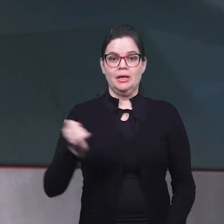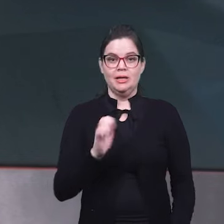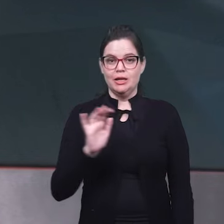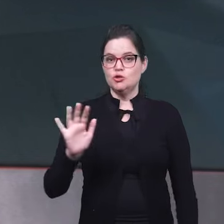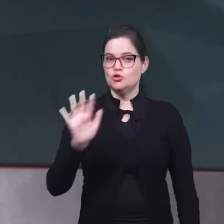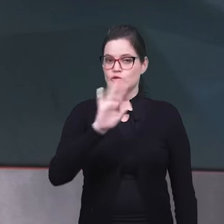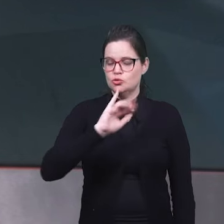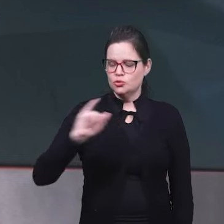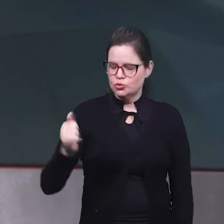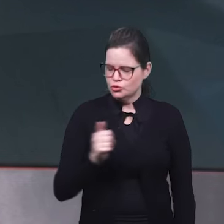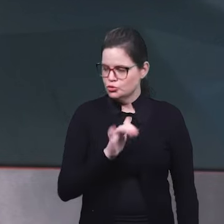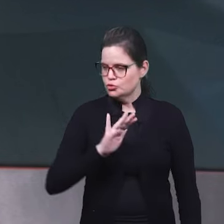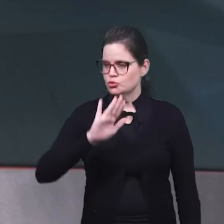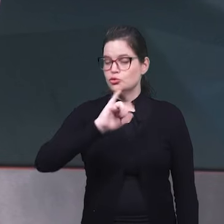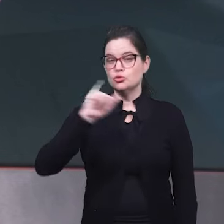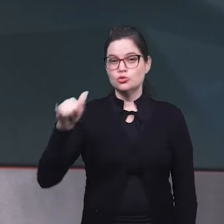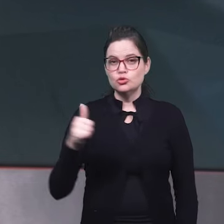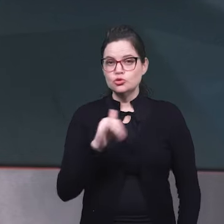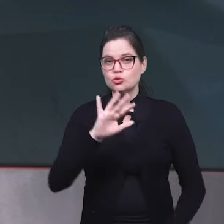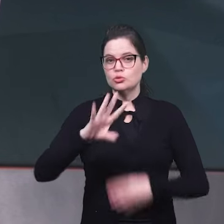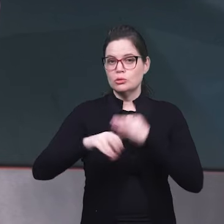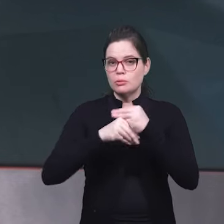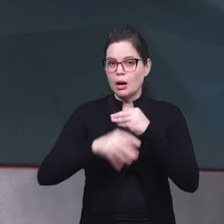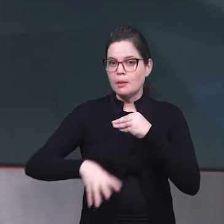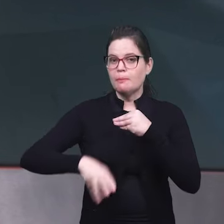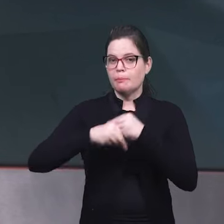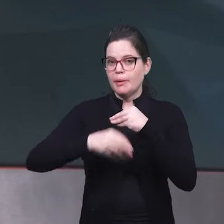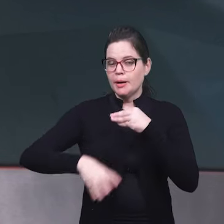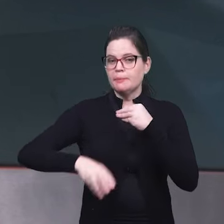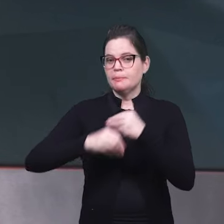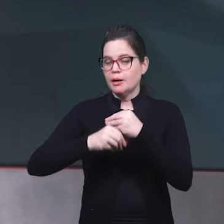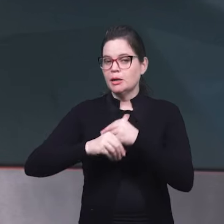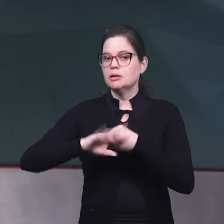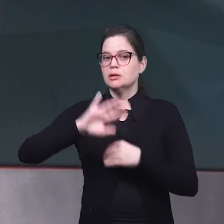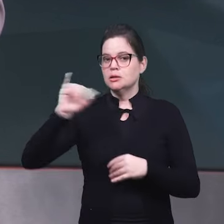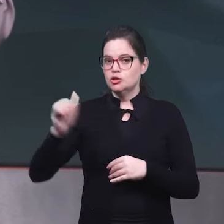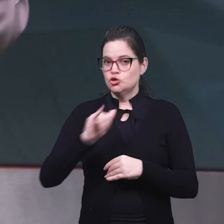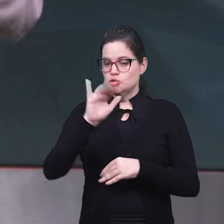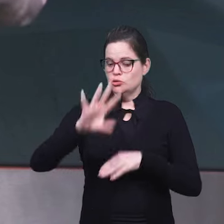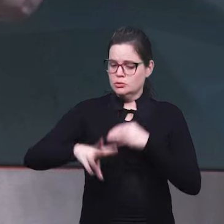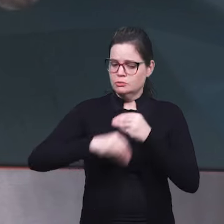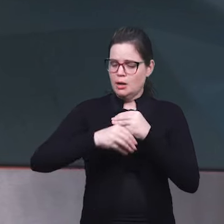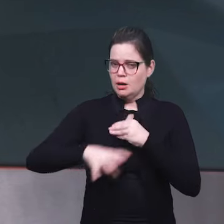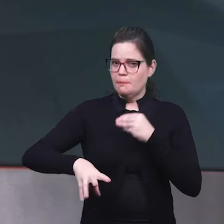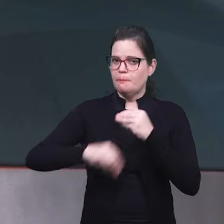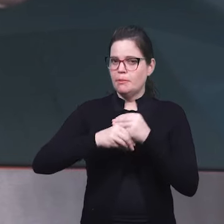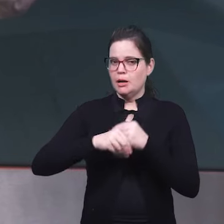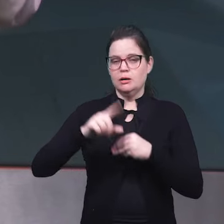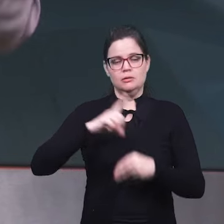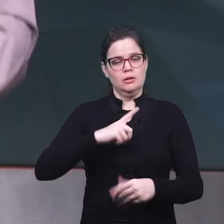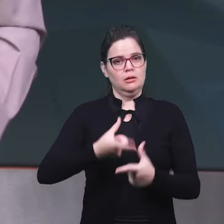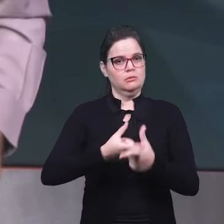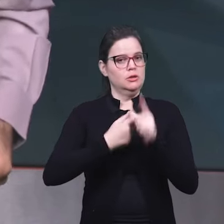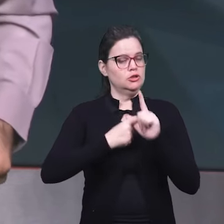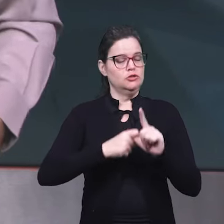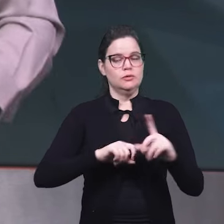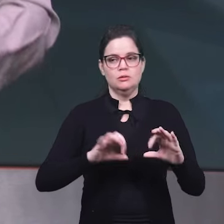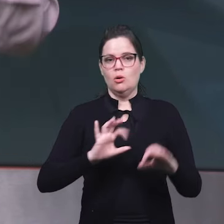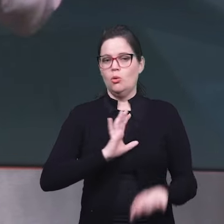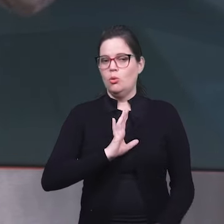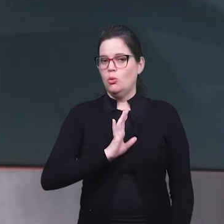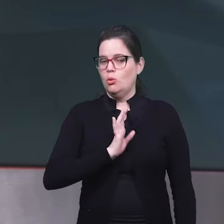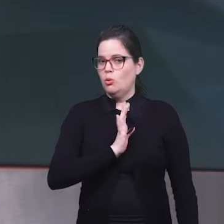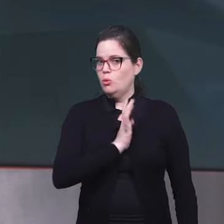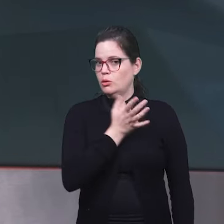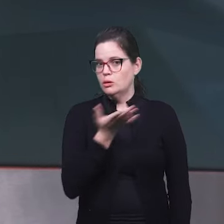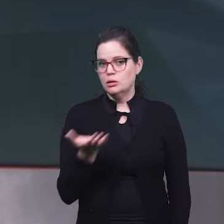juro sobre o juro, é juro composto. De novo, ele vai formando uma dívida terrível